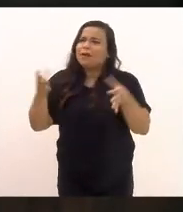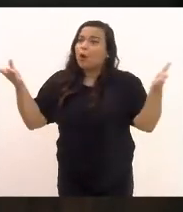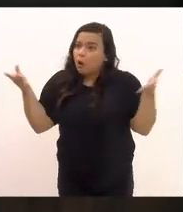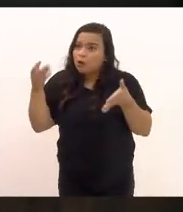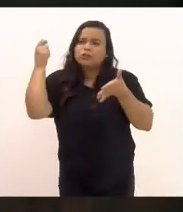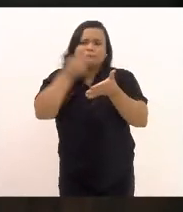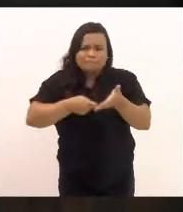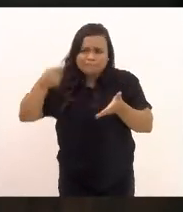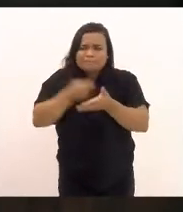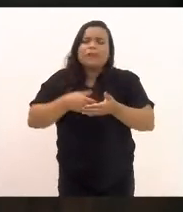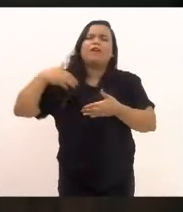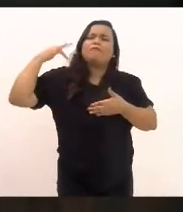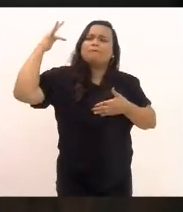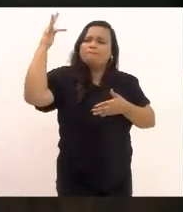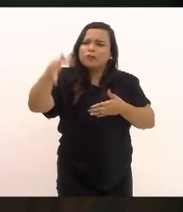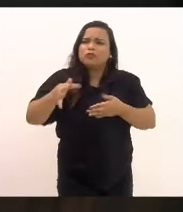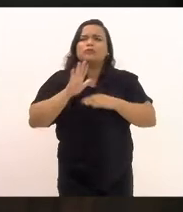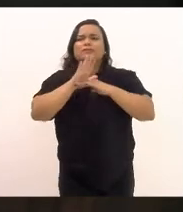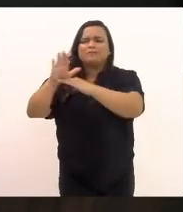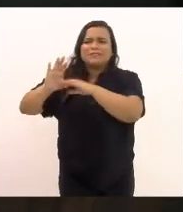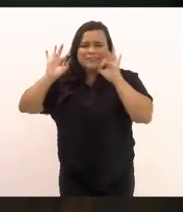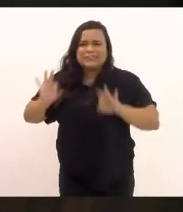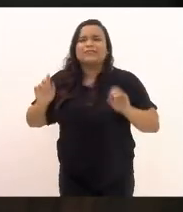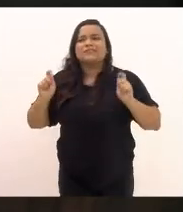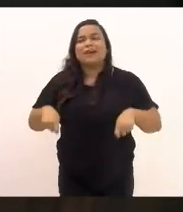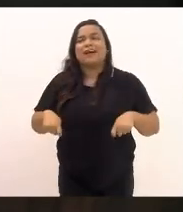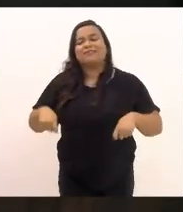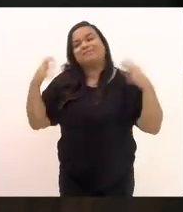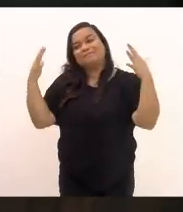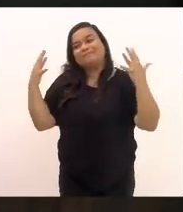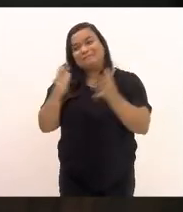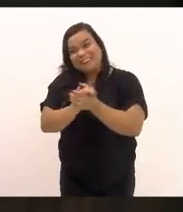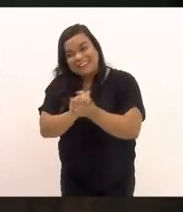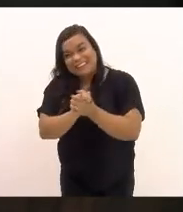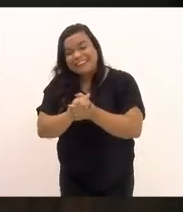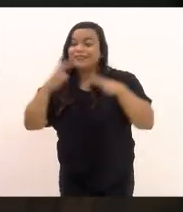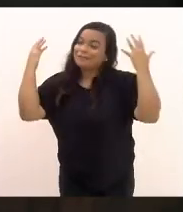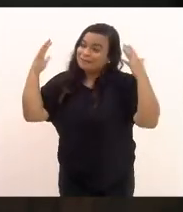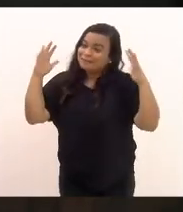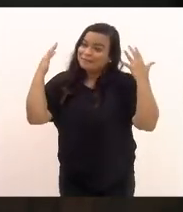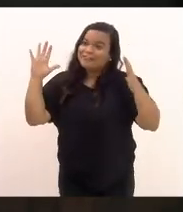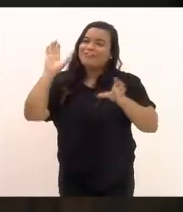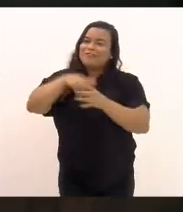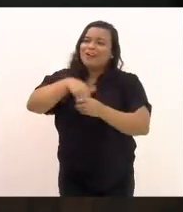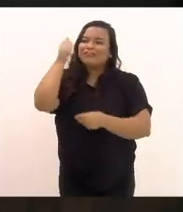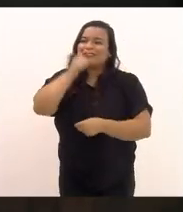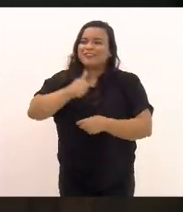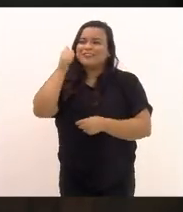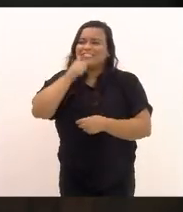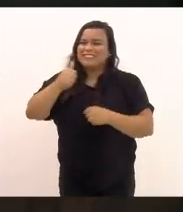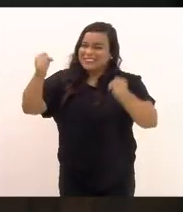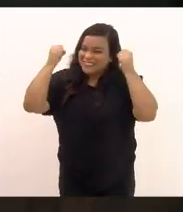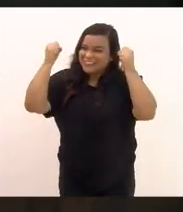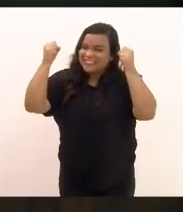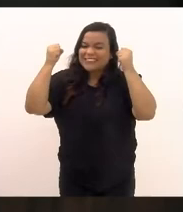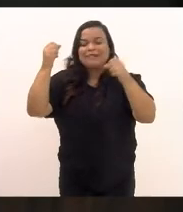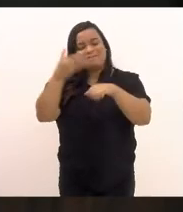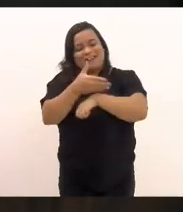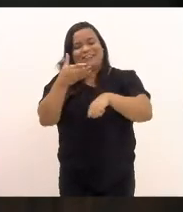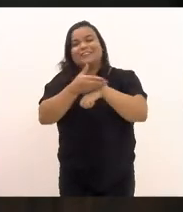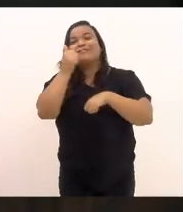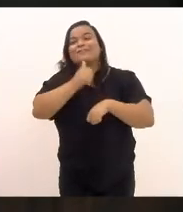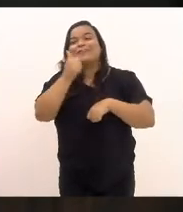muito a pena para gerações futuras. Parabéns e viva o voto feminino, viva a participação feminina